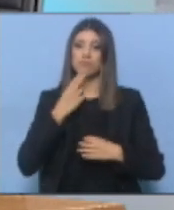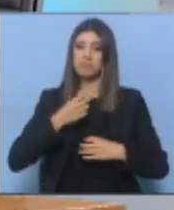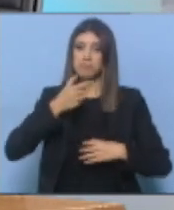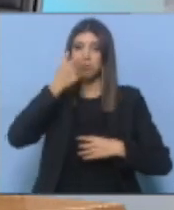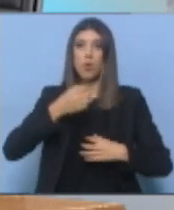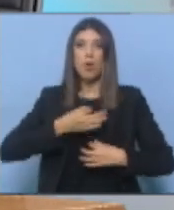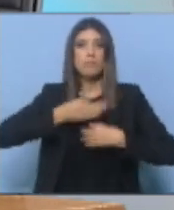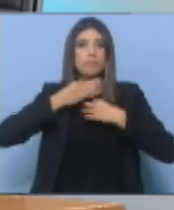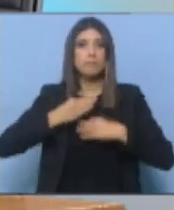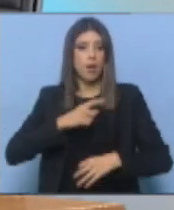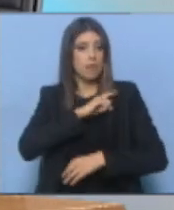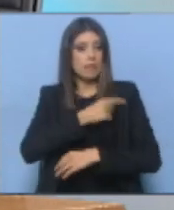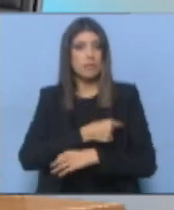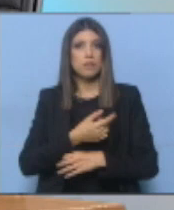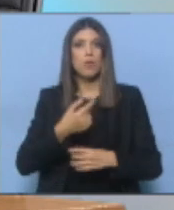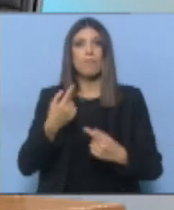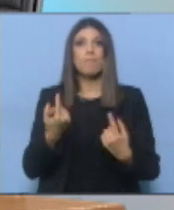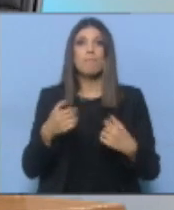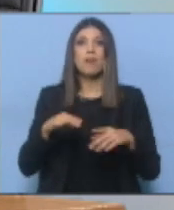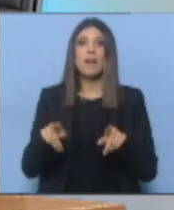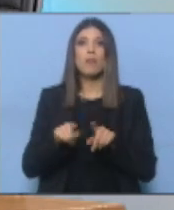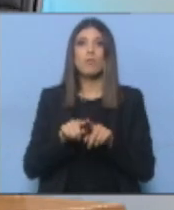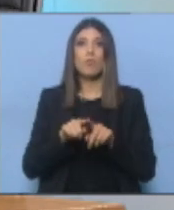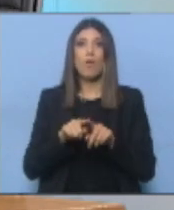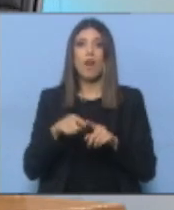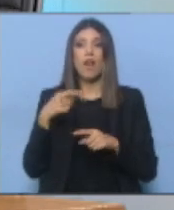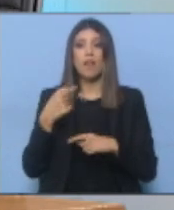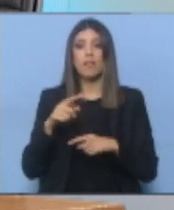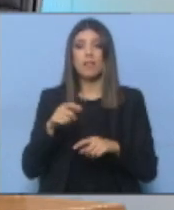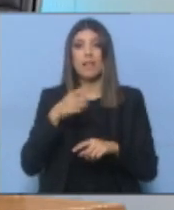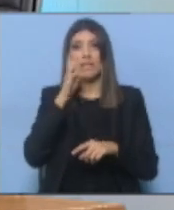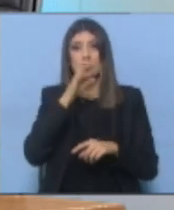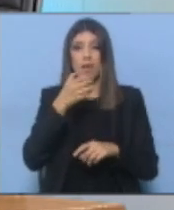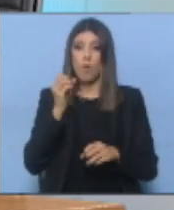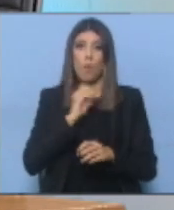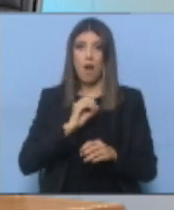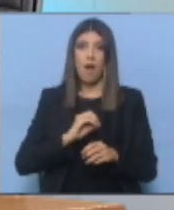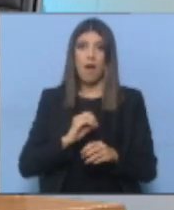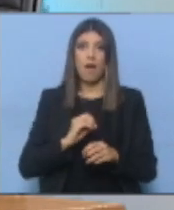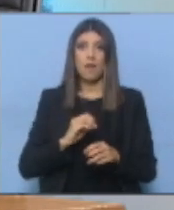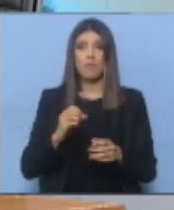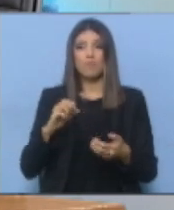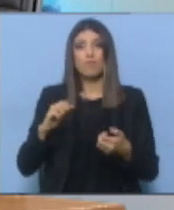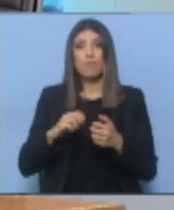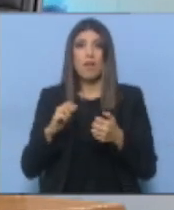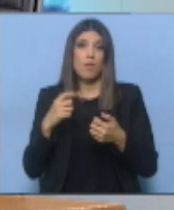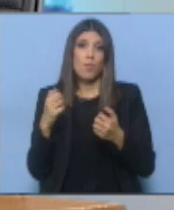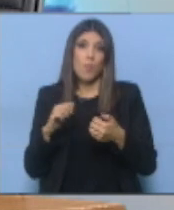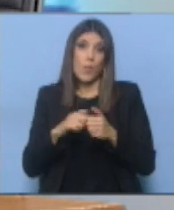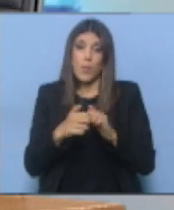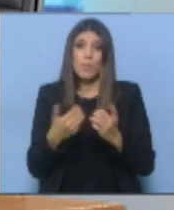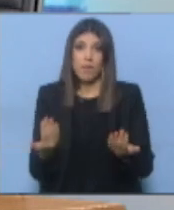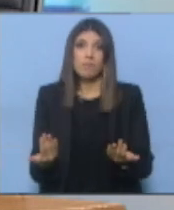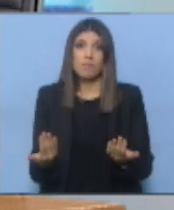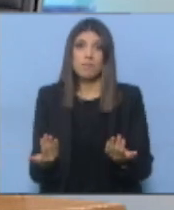e, portanto, é um problema que direi de menor dimensão. A grande questão será